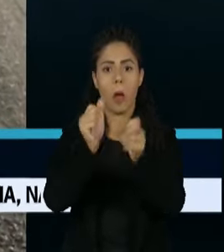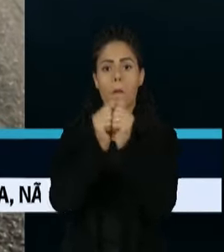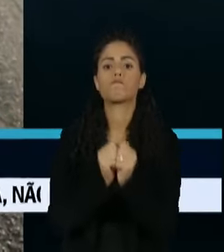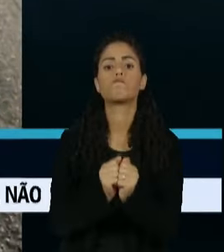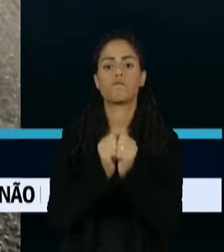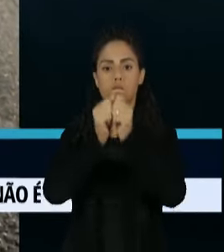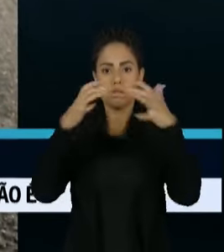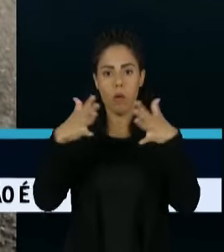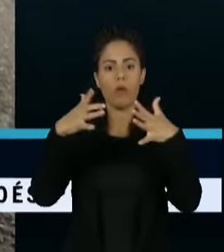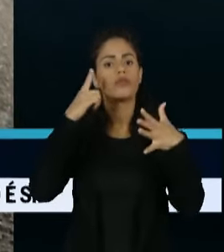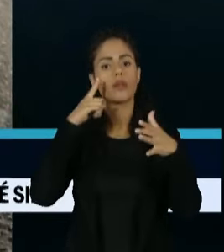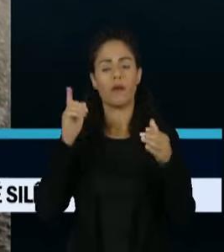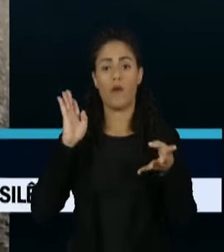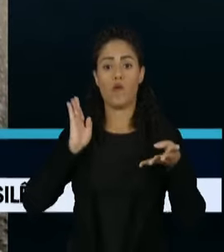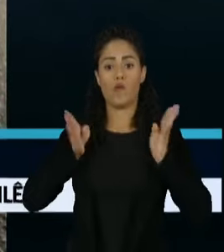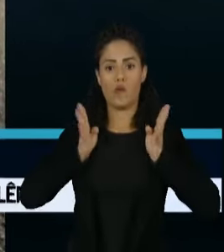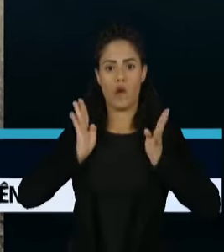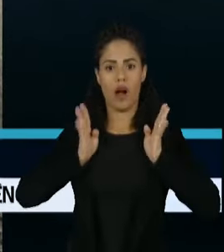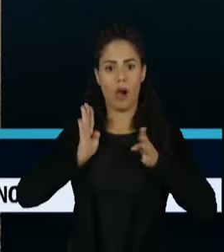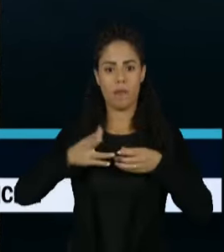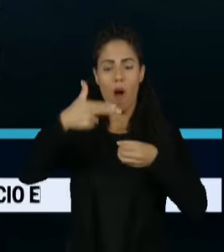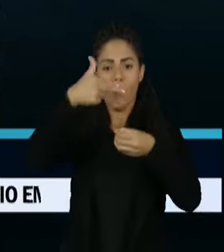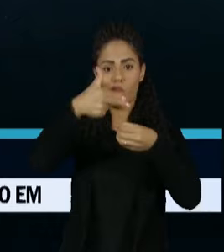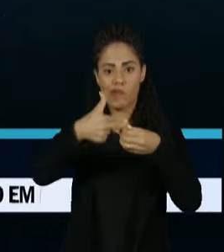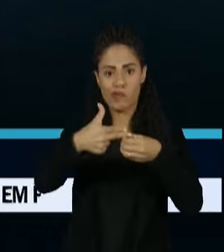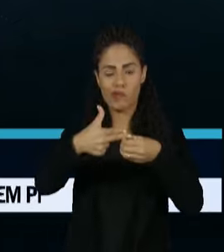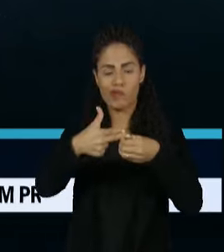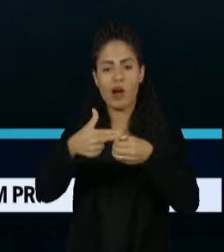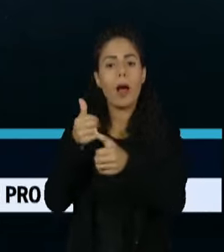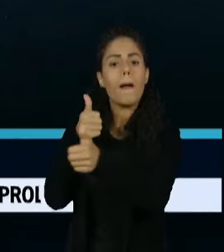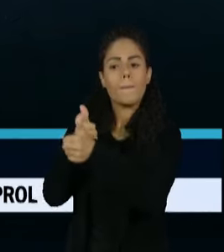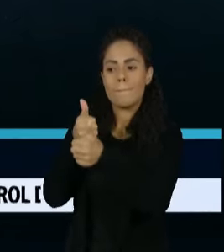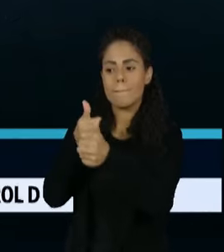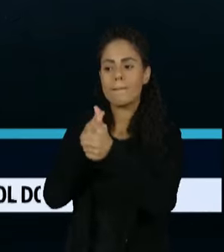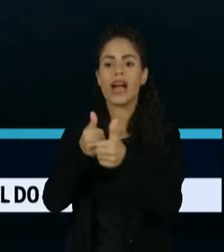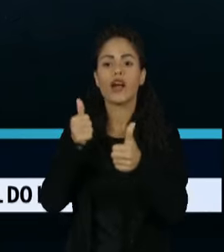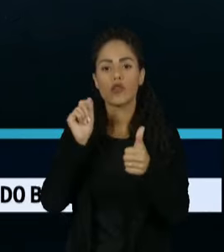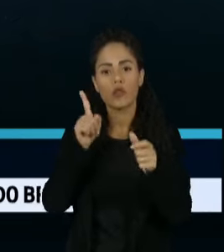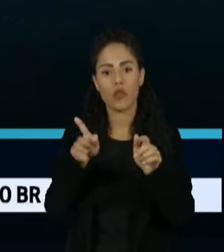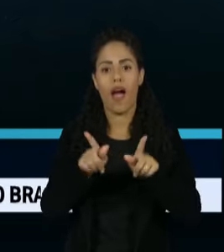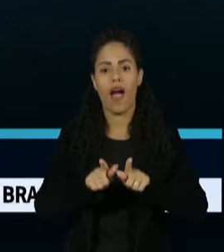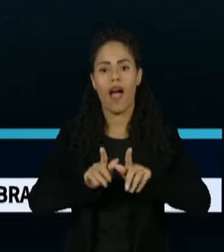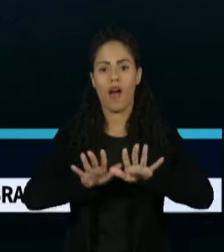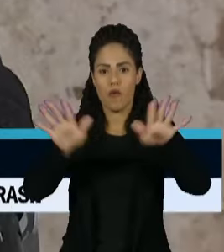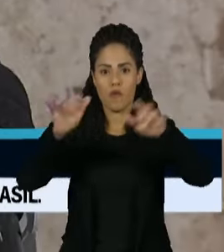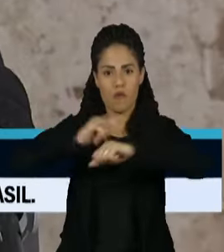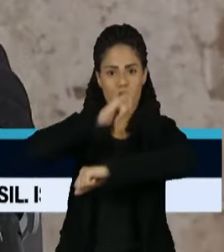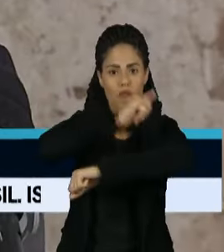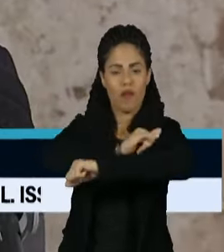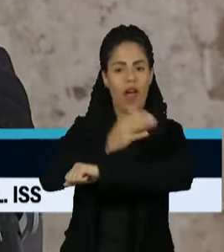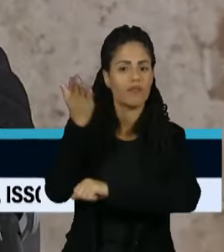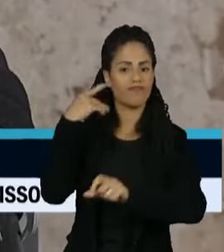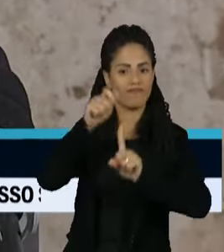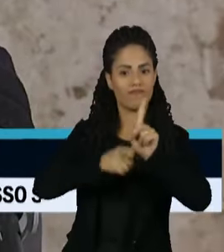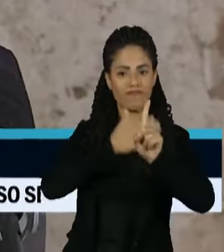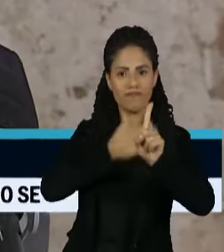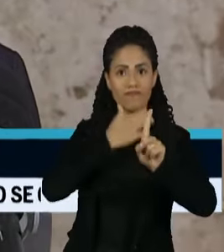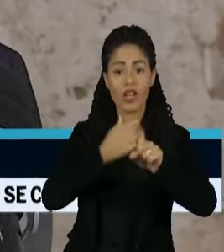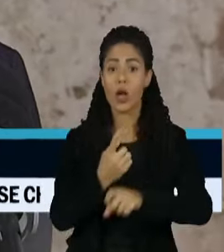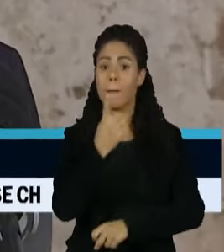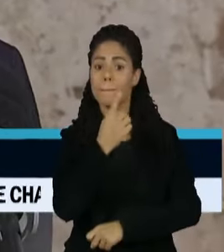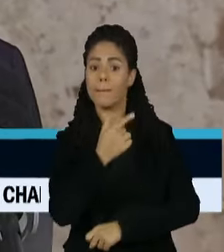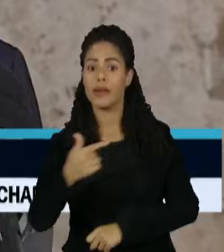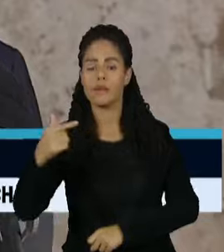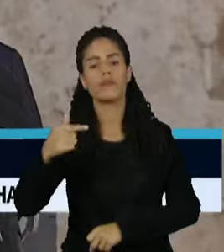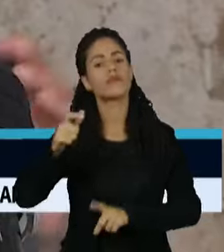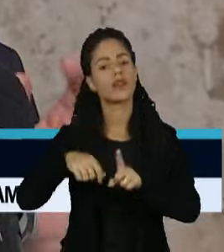bomba em um caminhão de combustível perto do aeroporto de Brasília, na véspera do último Natal. Na primeira semana de outubro será a